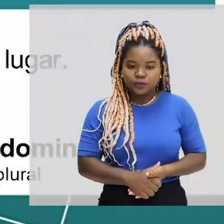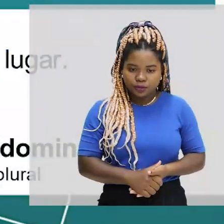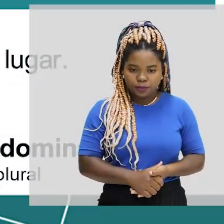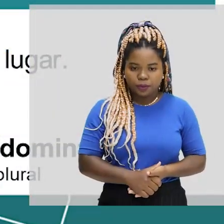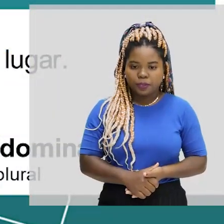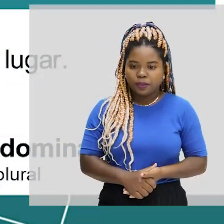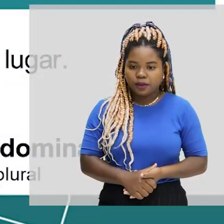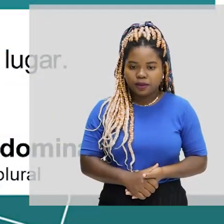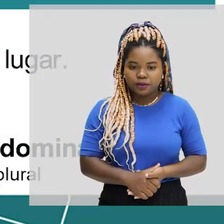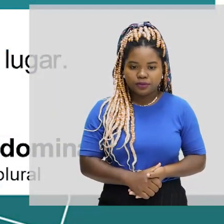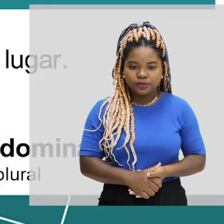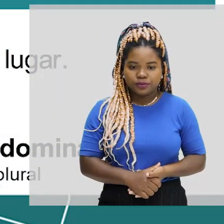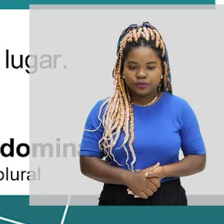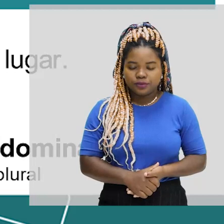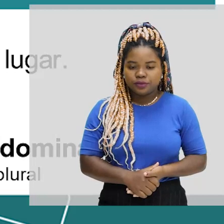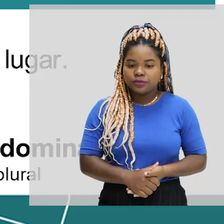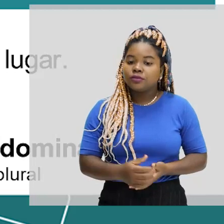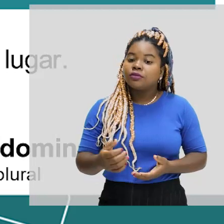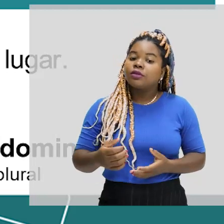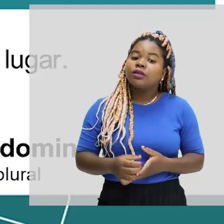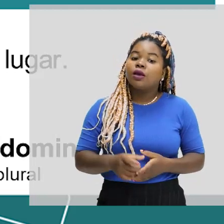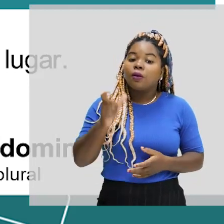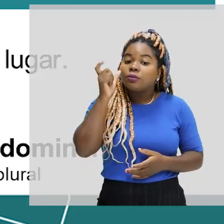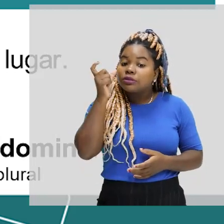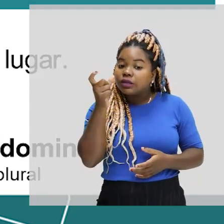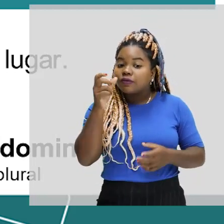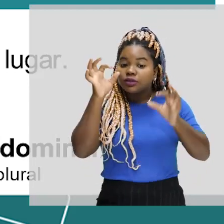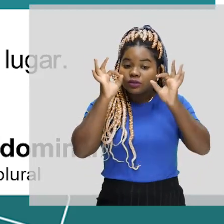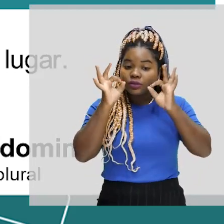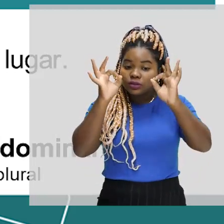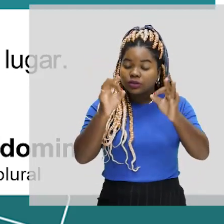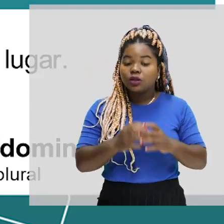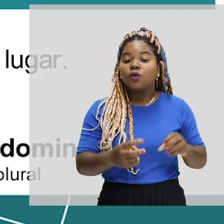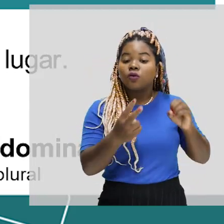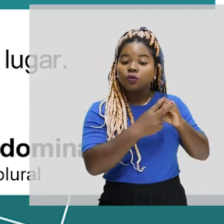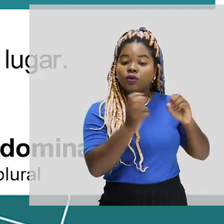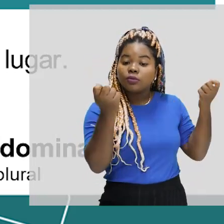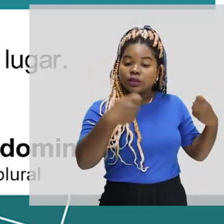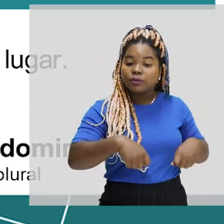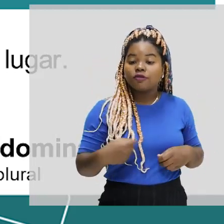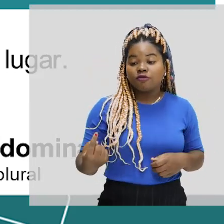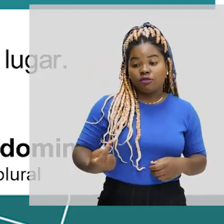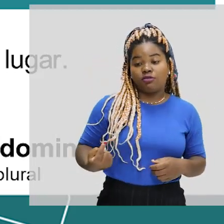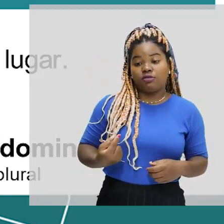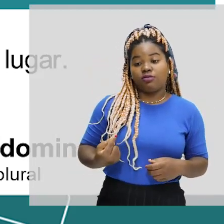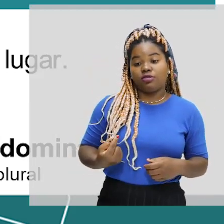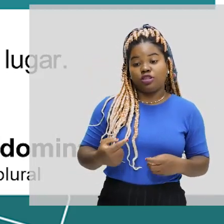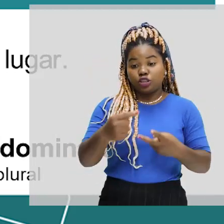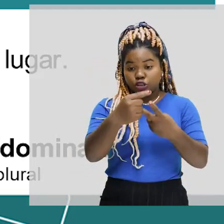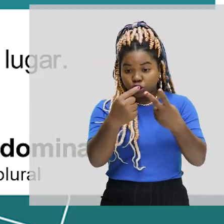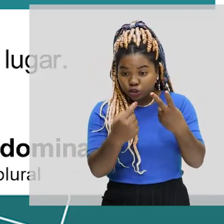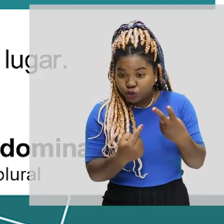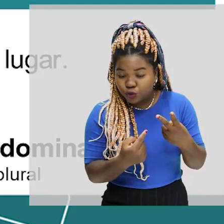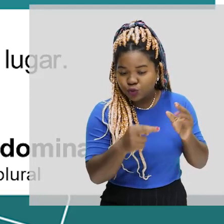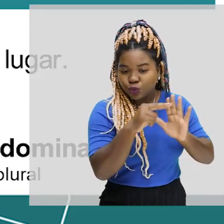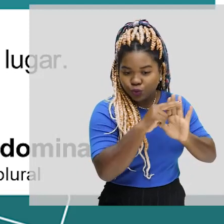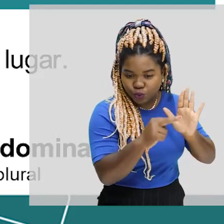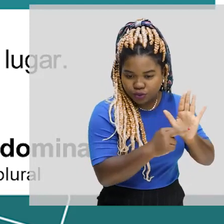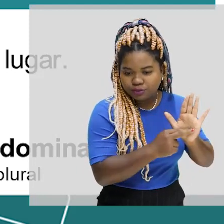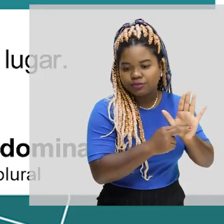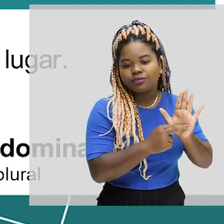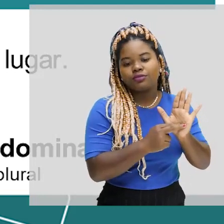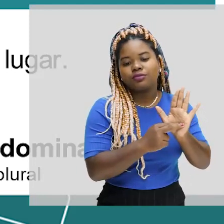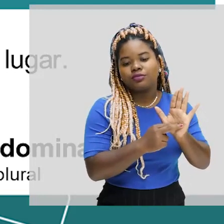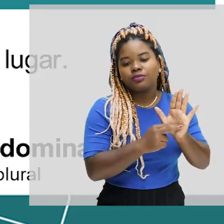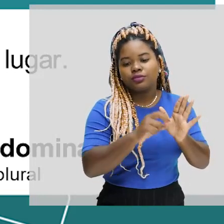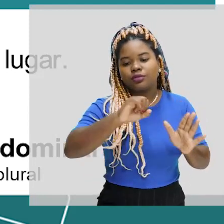Uma grande e importante observação. O verbo pode ficar no singular, principalmente em 2 casos. Estamos falando